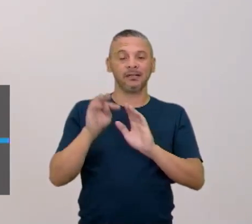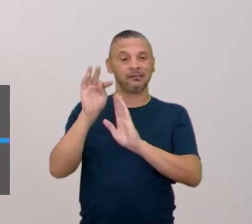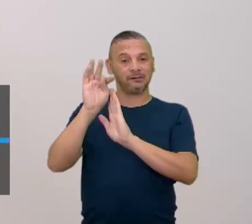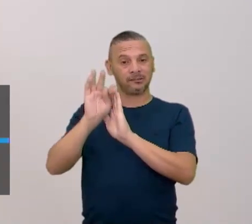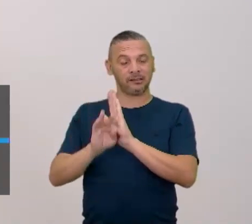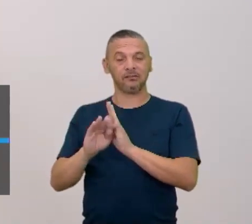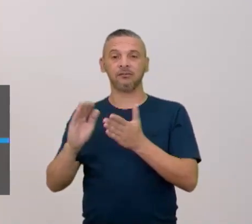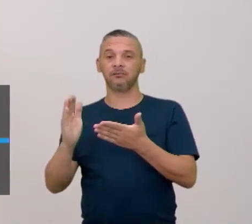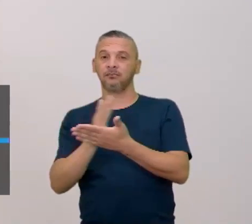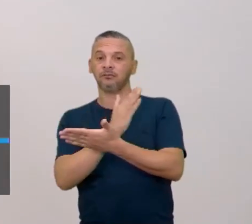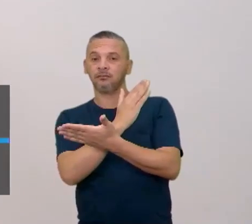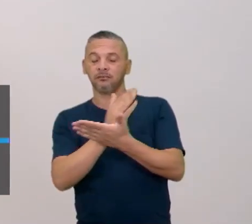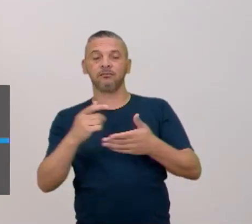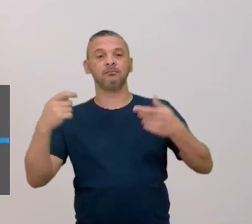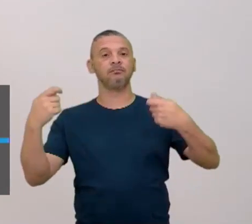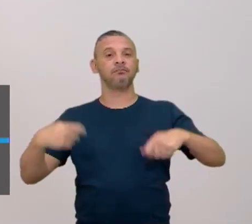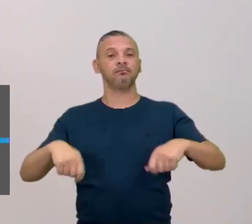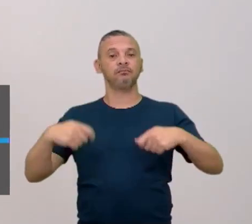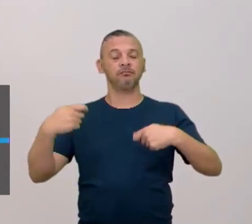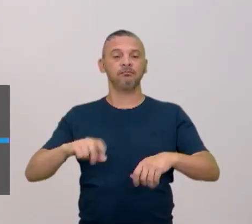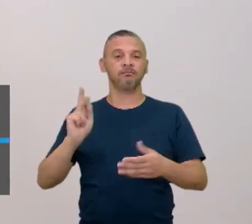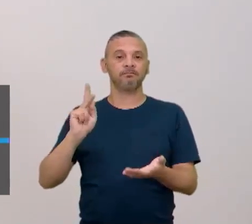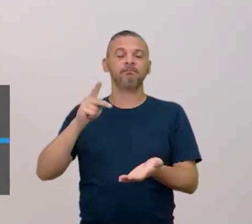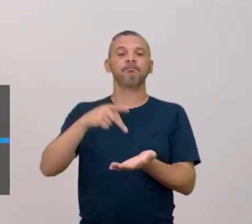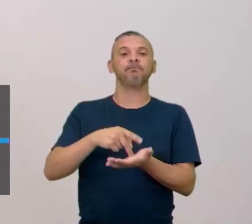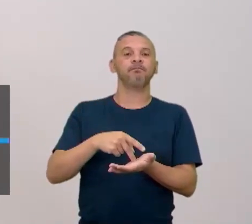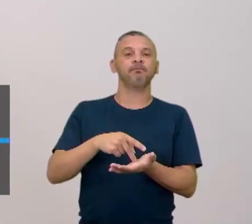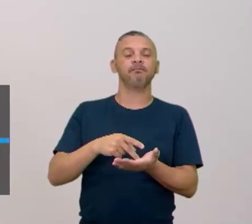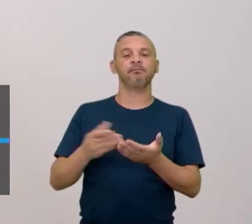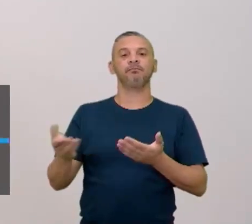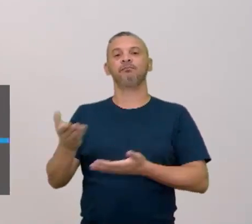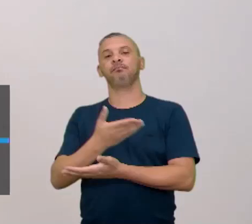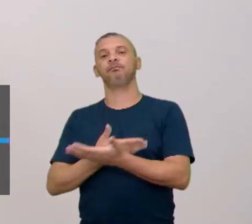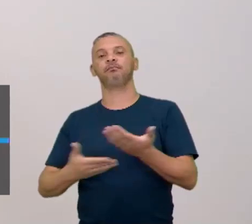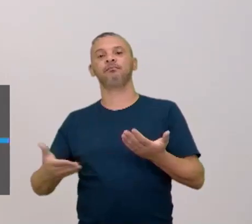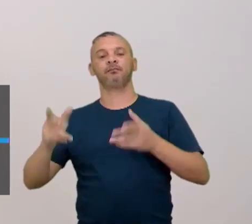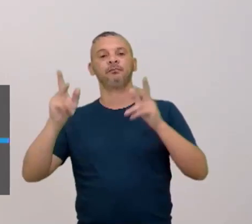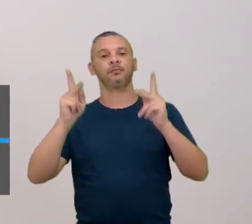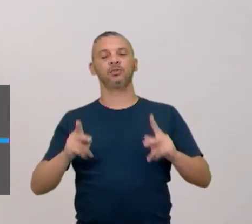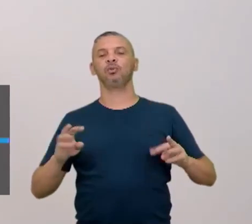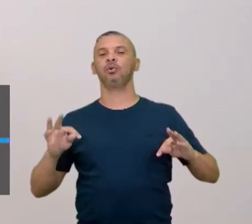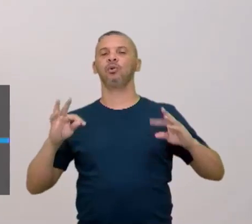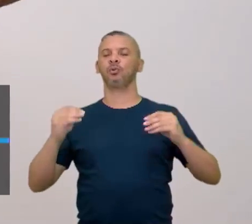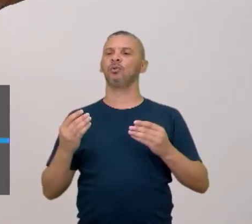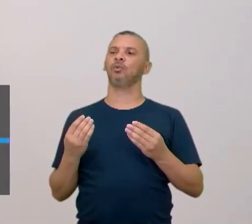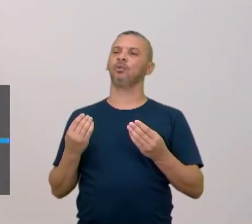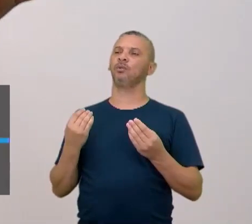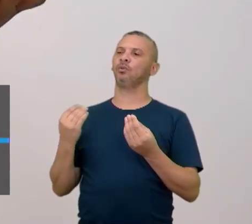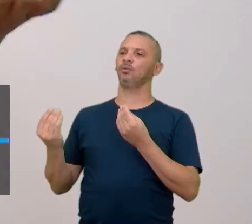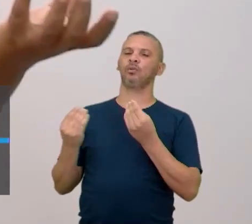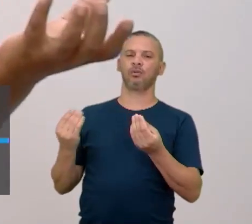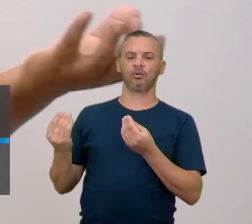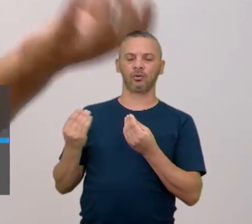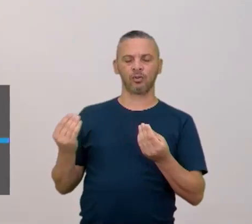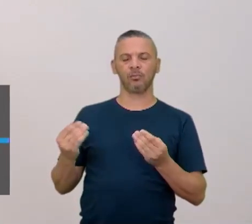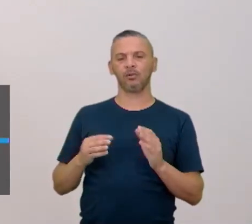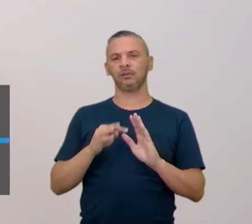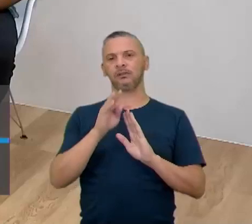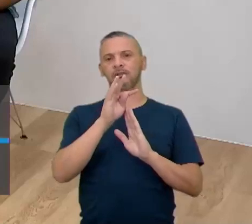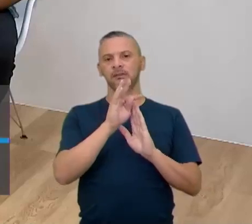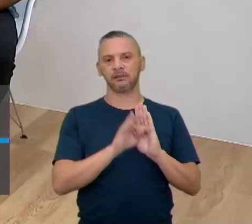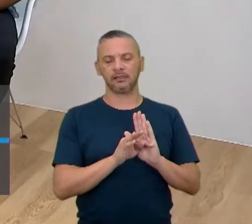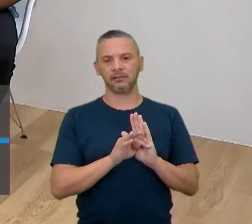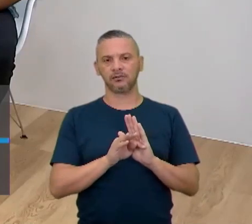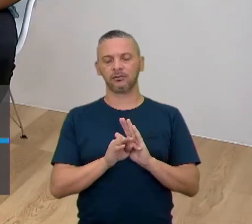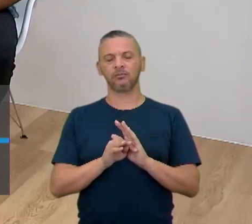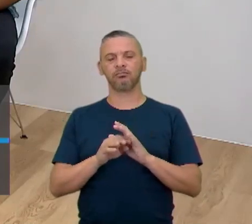que tem realmente específico para ter interação com o público. Como que funciona essa questão que faz um texto que interage